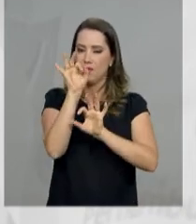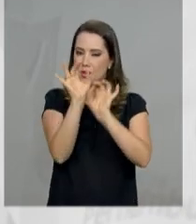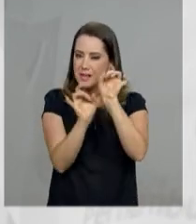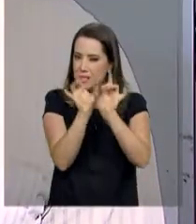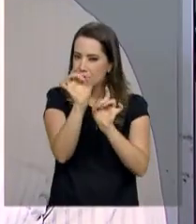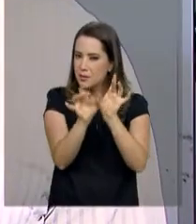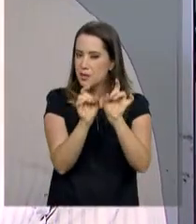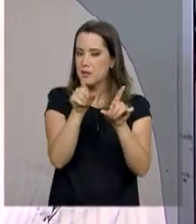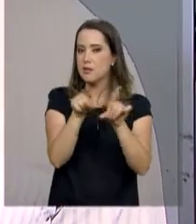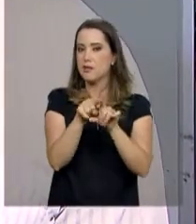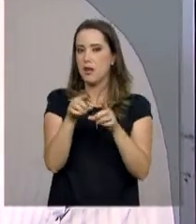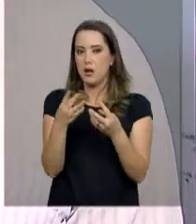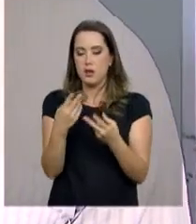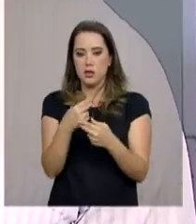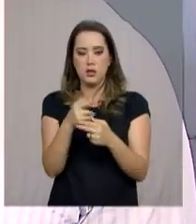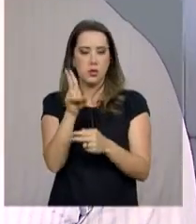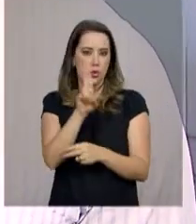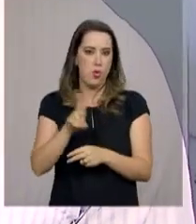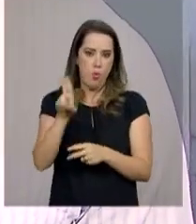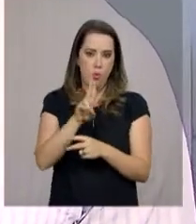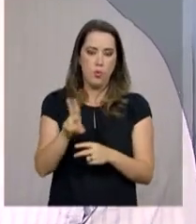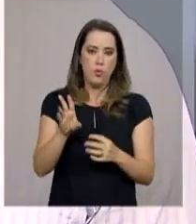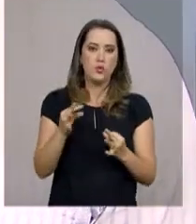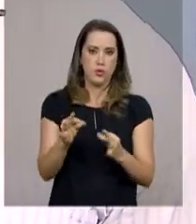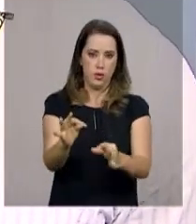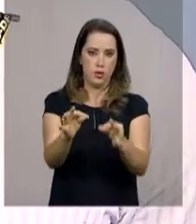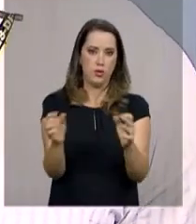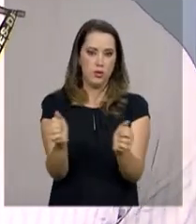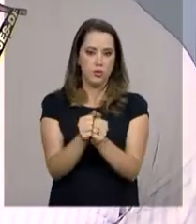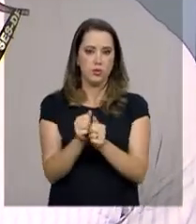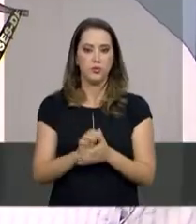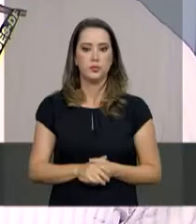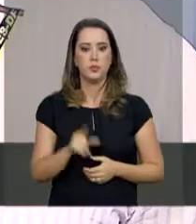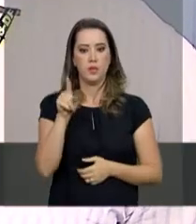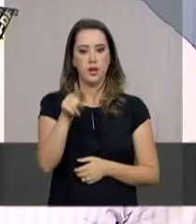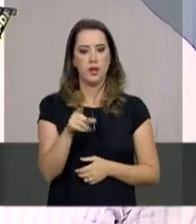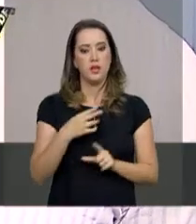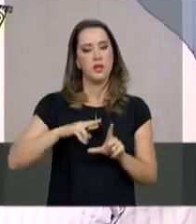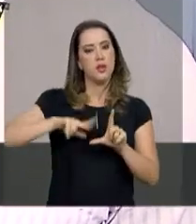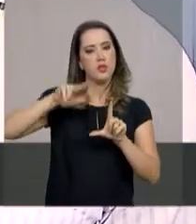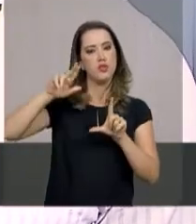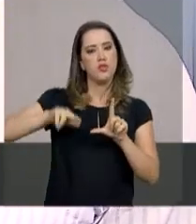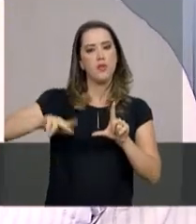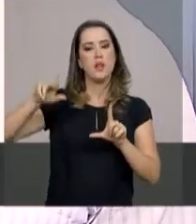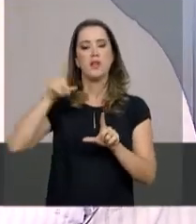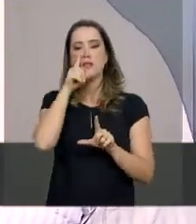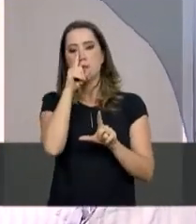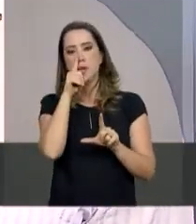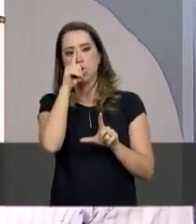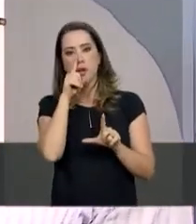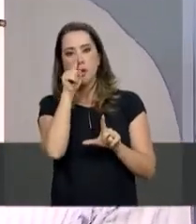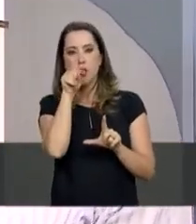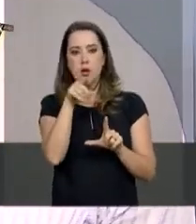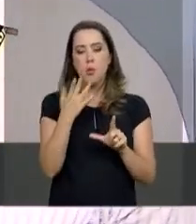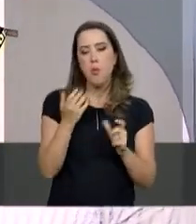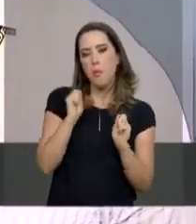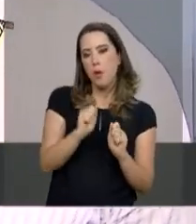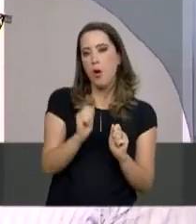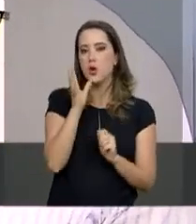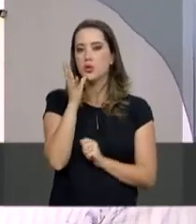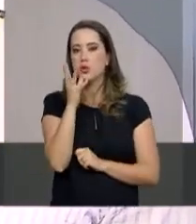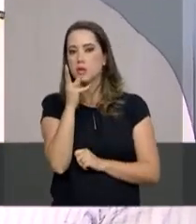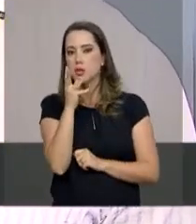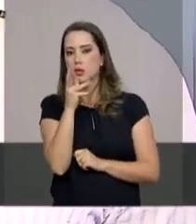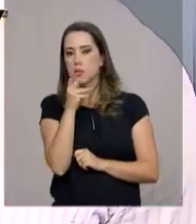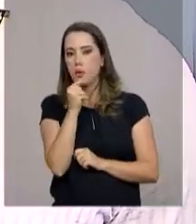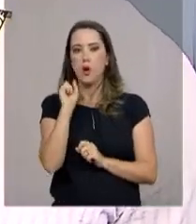o paciente ao chegar aqui ele passa por uma classificação de risco e de acordo com a gravidade e atendidos forma mais rápida ou um pouco